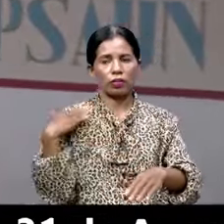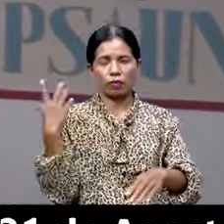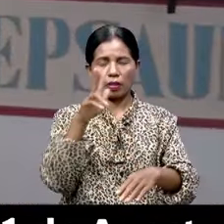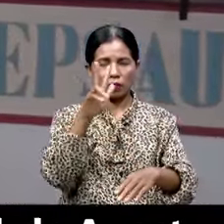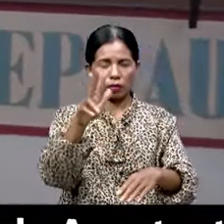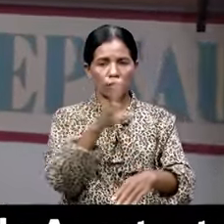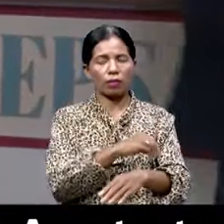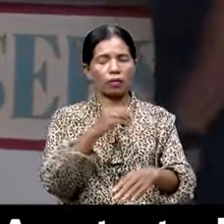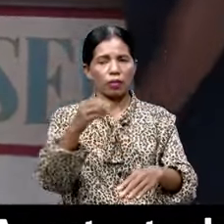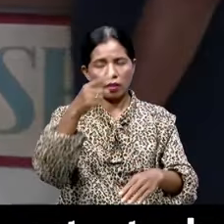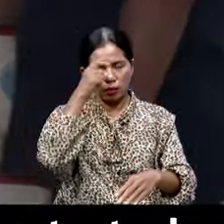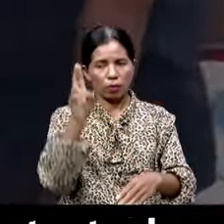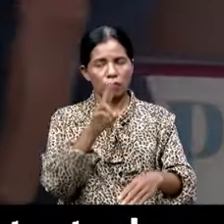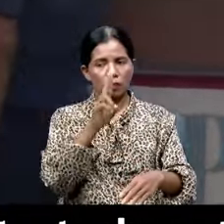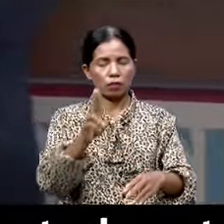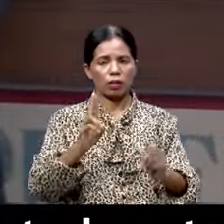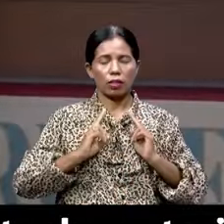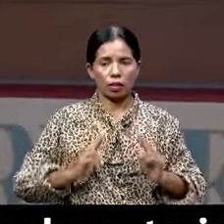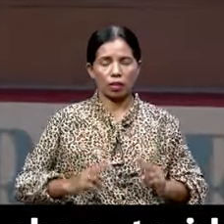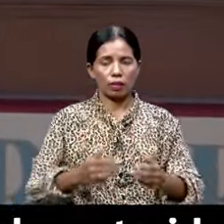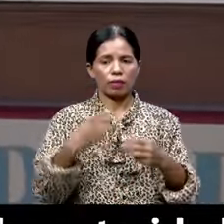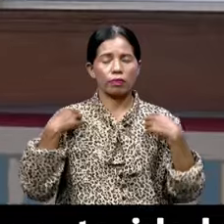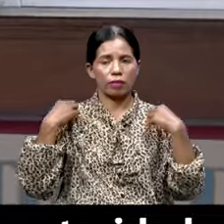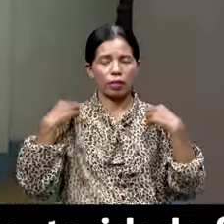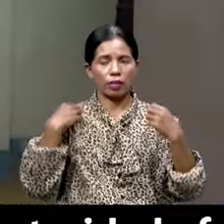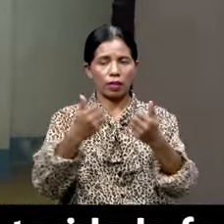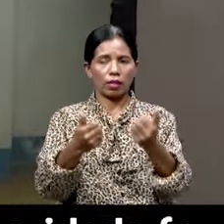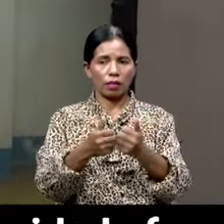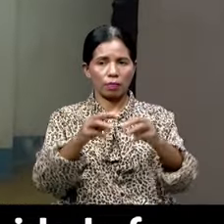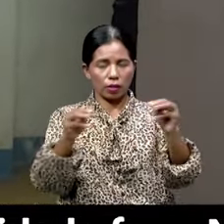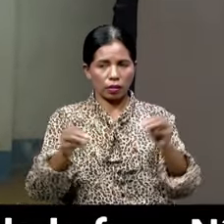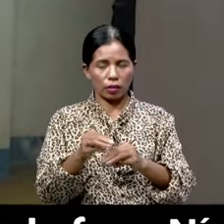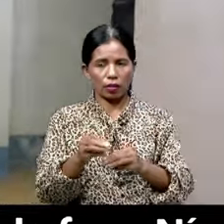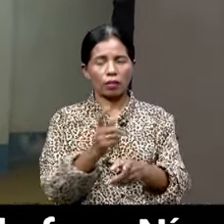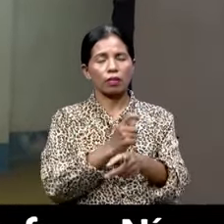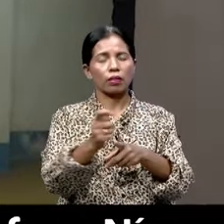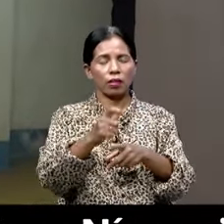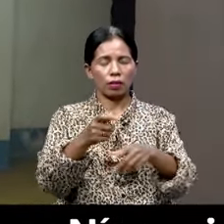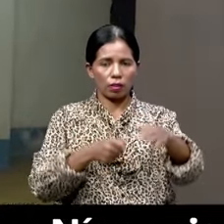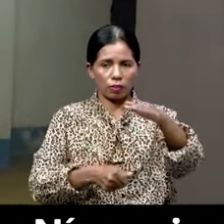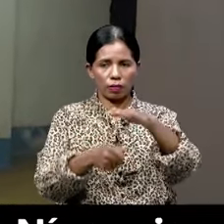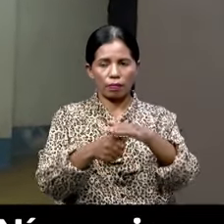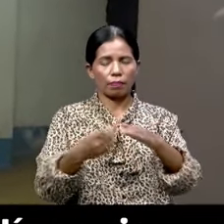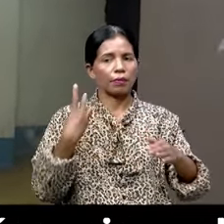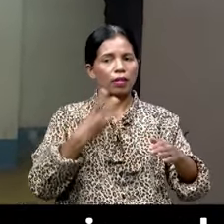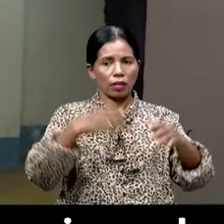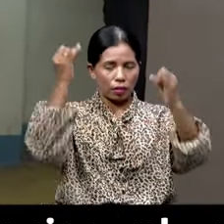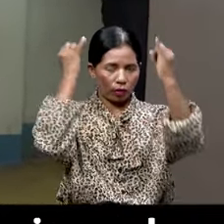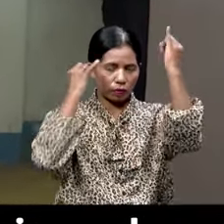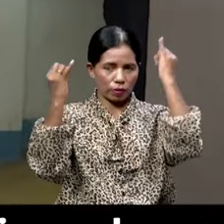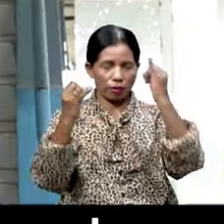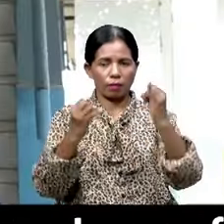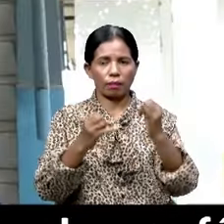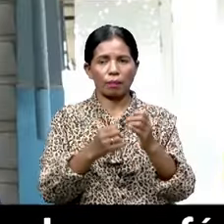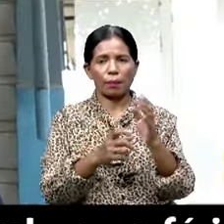Santa Cruz tamba usa atributo arte marciais balum onde treino subar e o malaran. Ita ninha informação